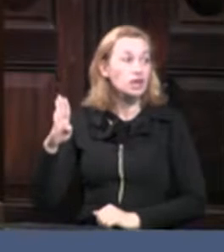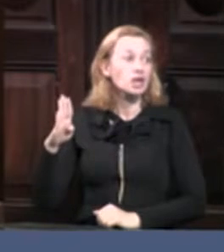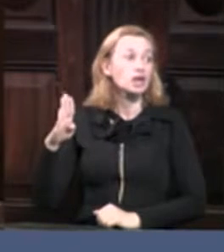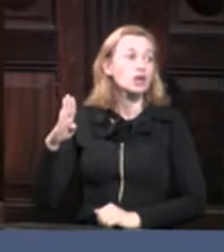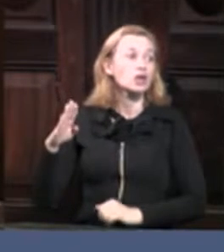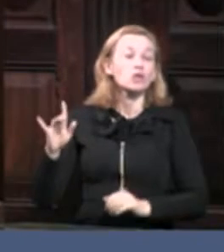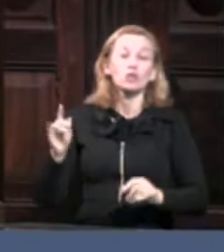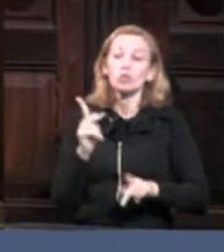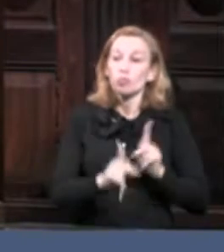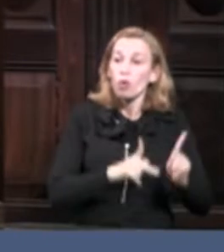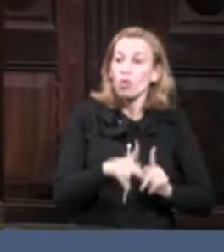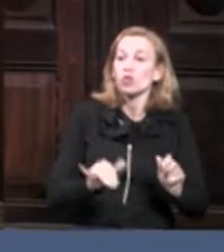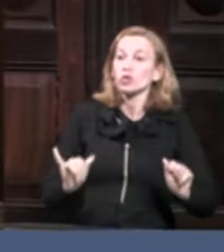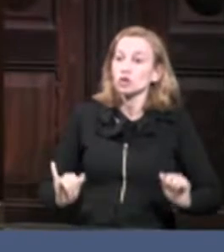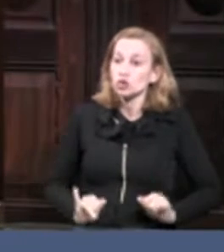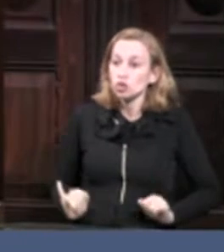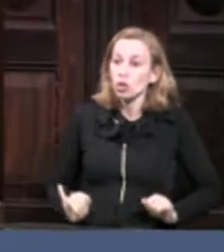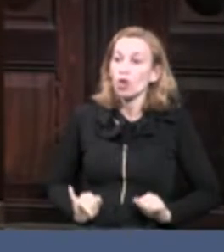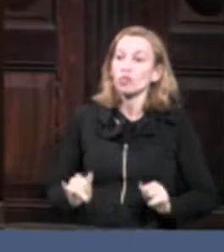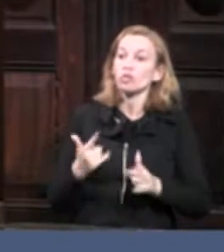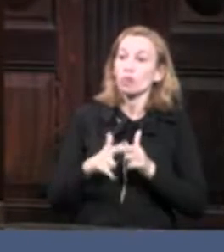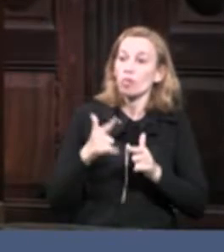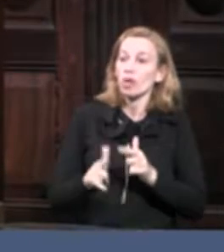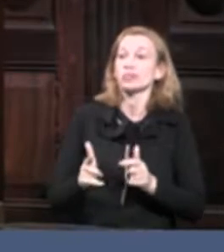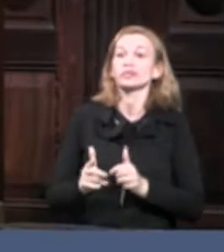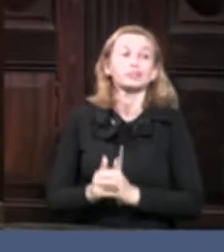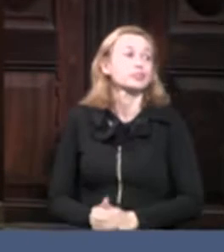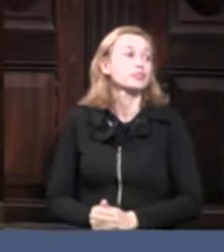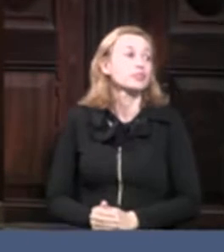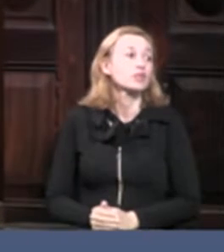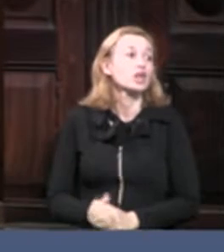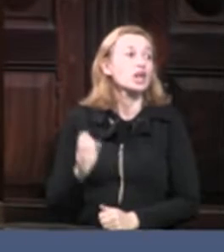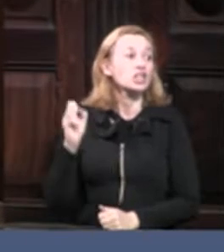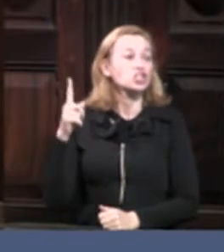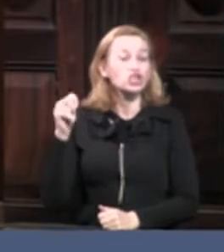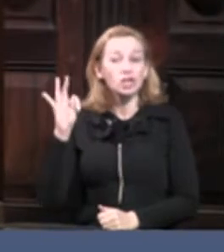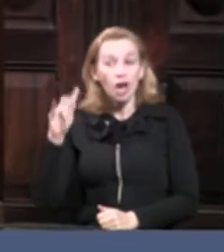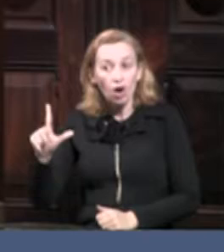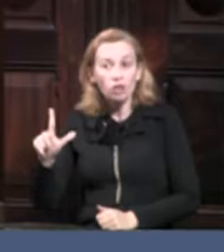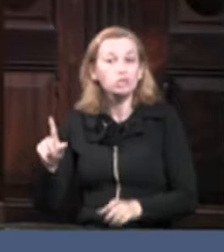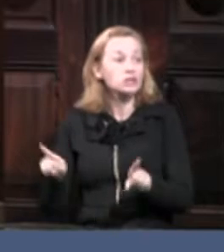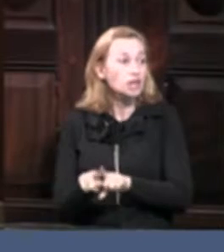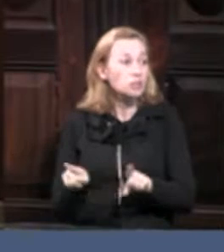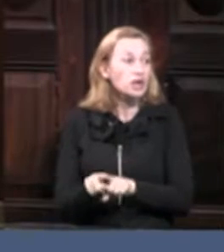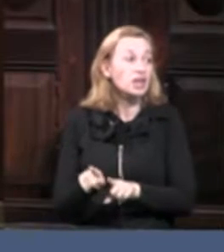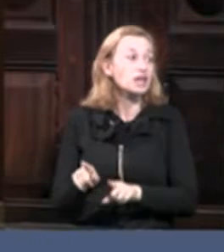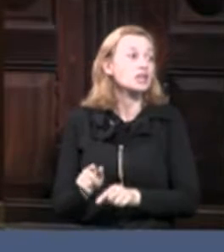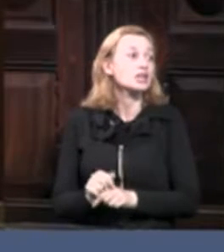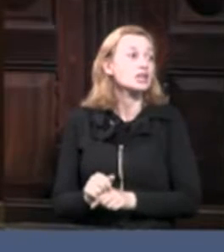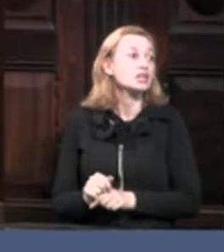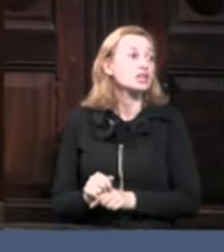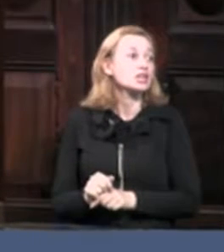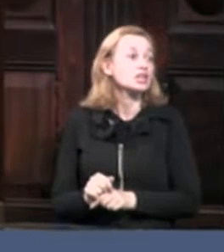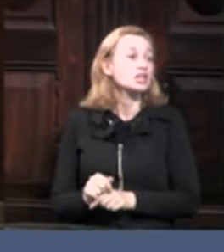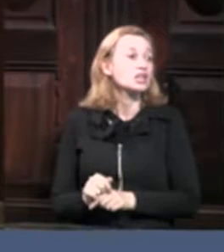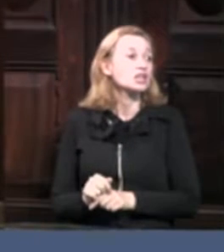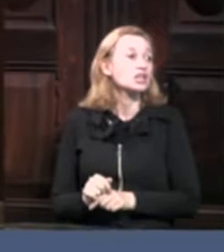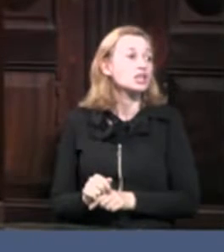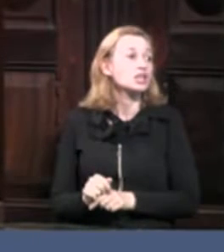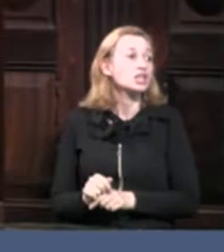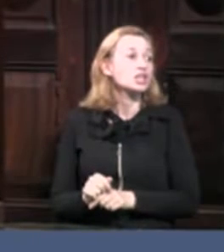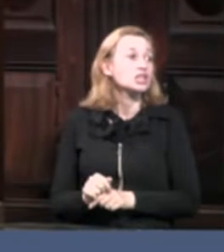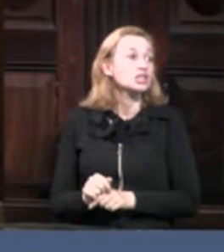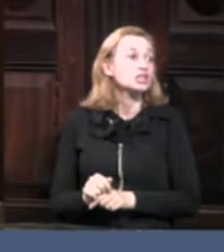as consequências desse conflito de interesses. E o edital, ainda por cima, sequer